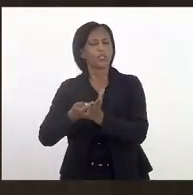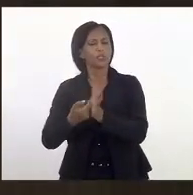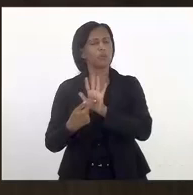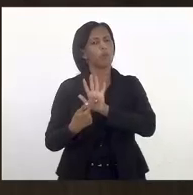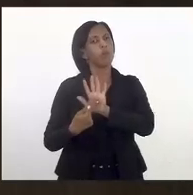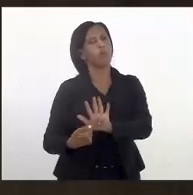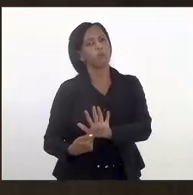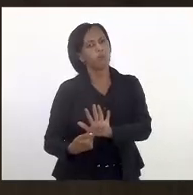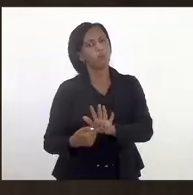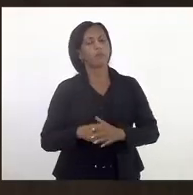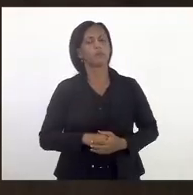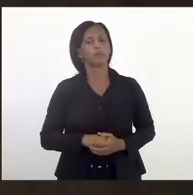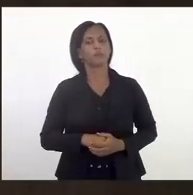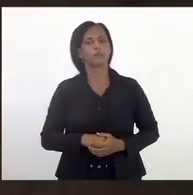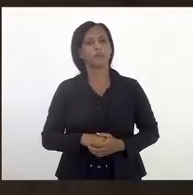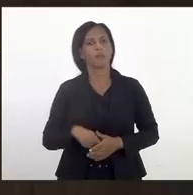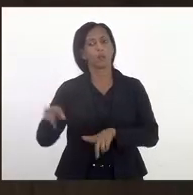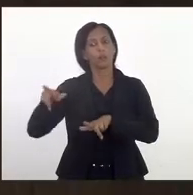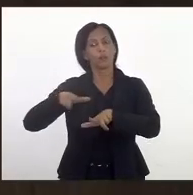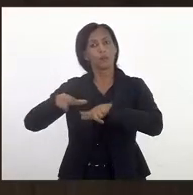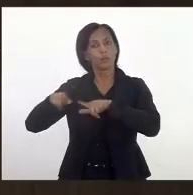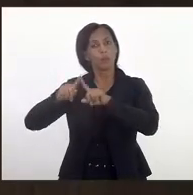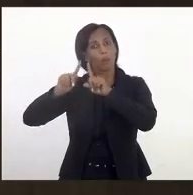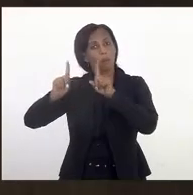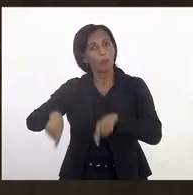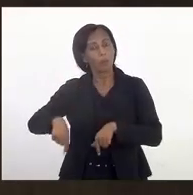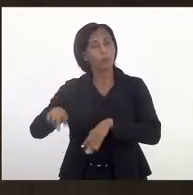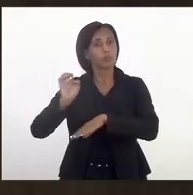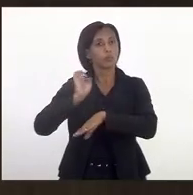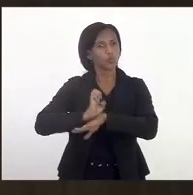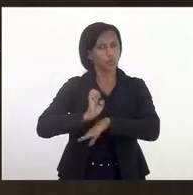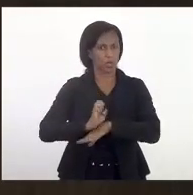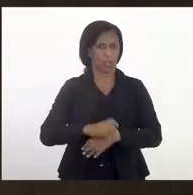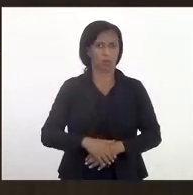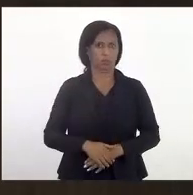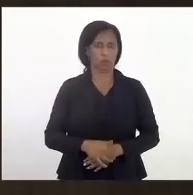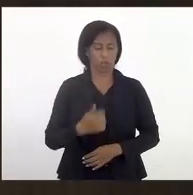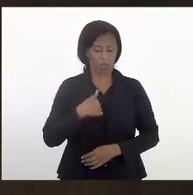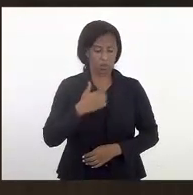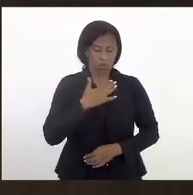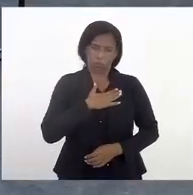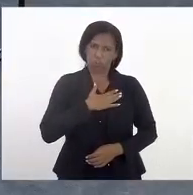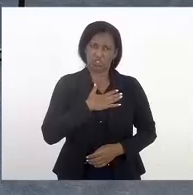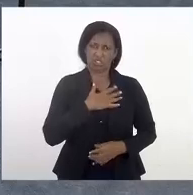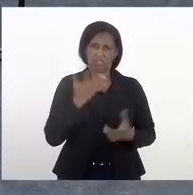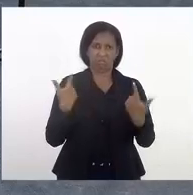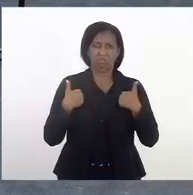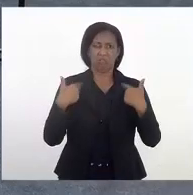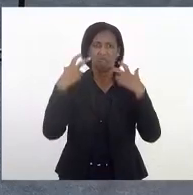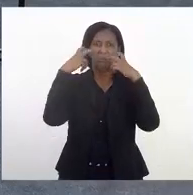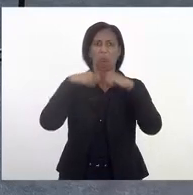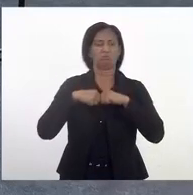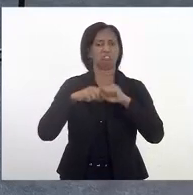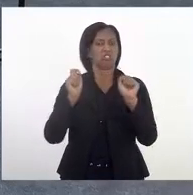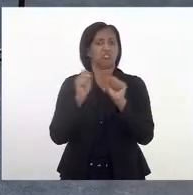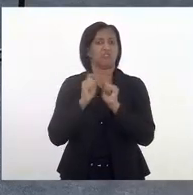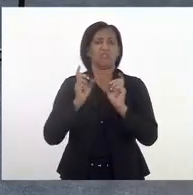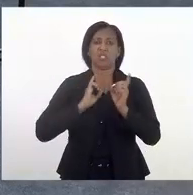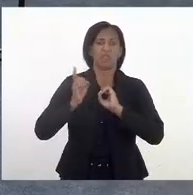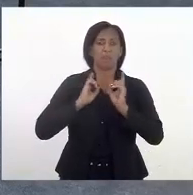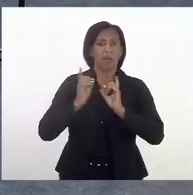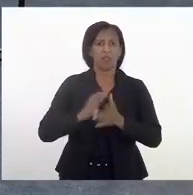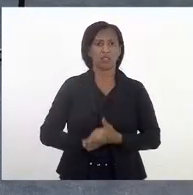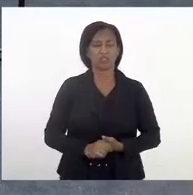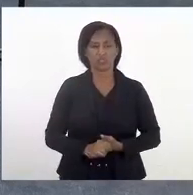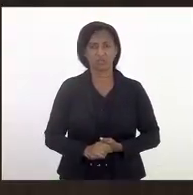representa para os serviços públicos do Estado eu gostaria de dizer que não vou me constranger a fazer esse debate não